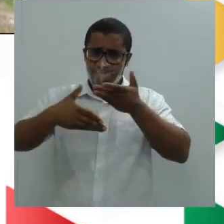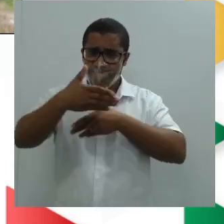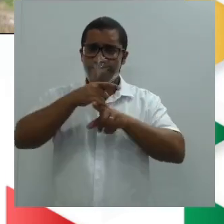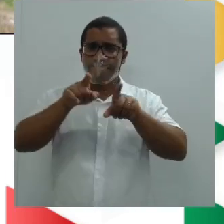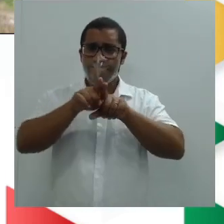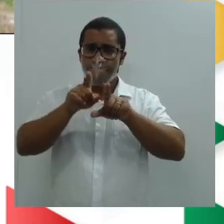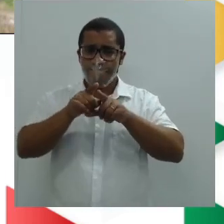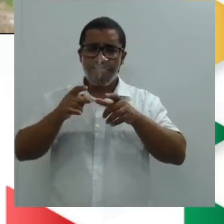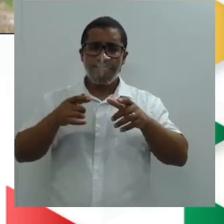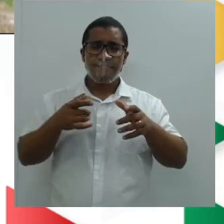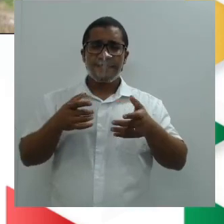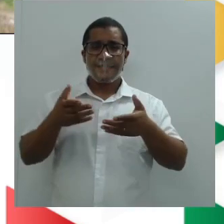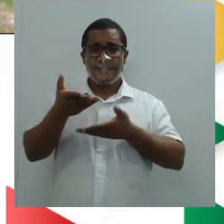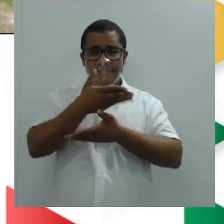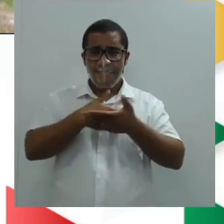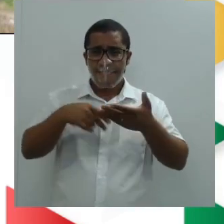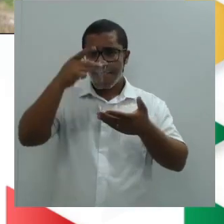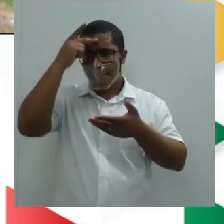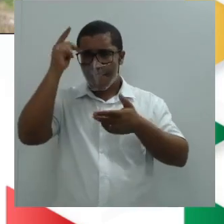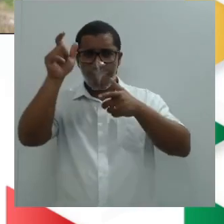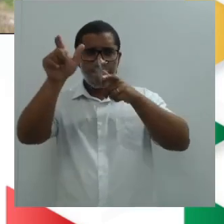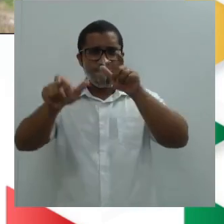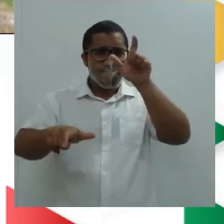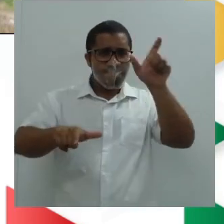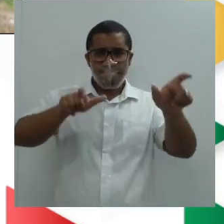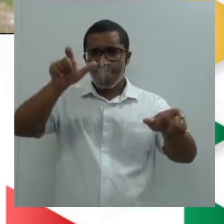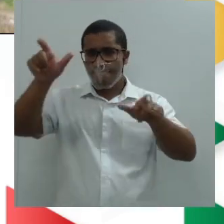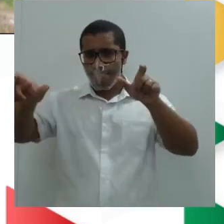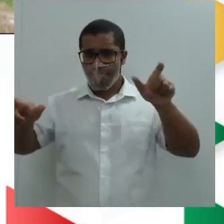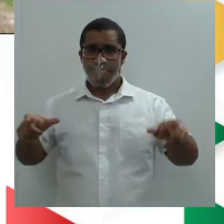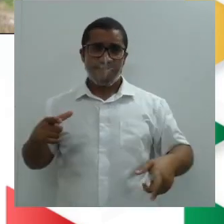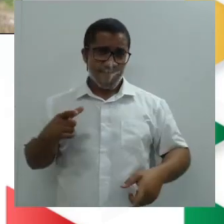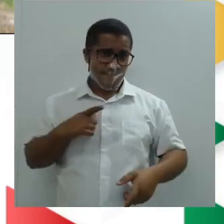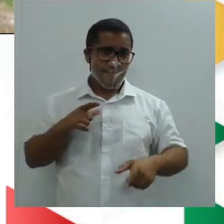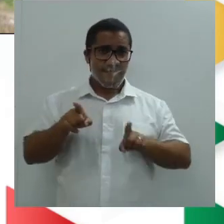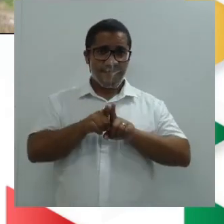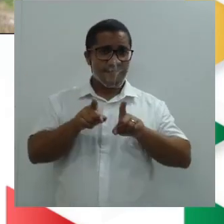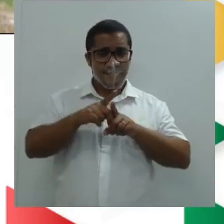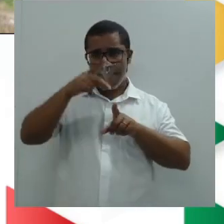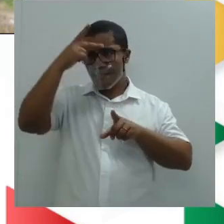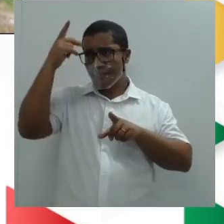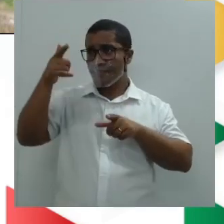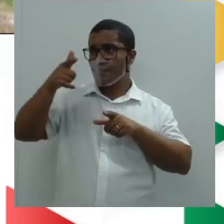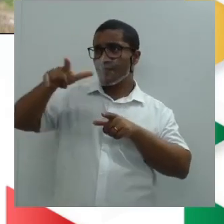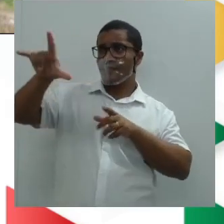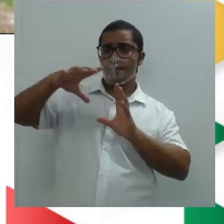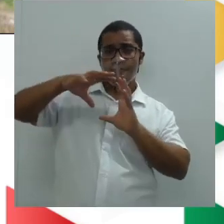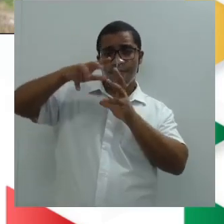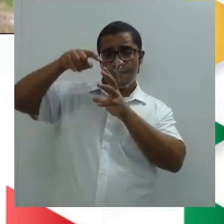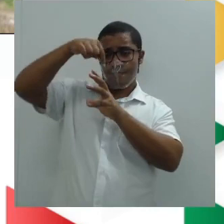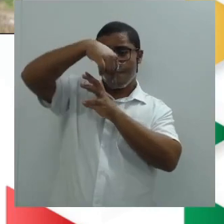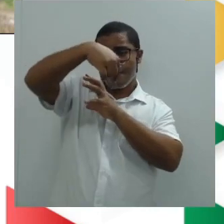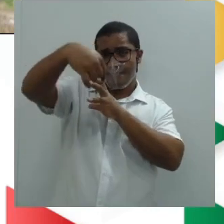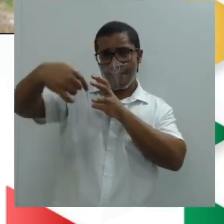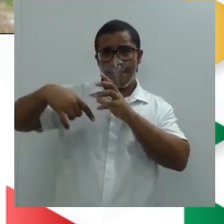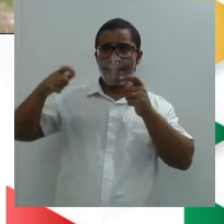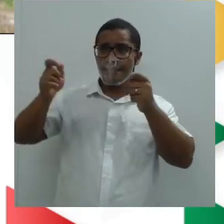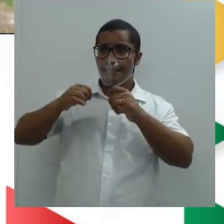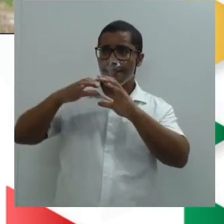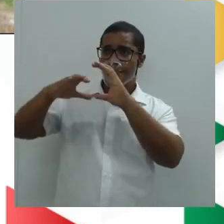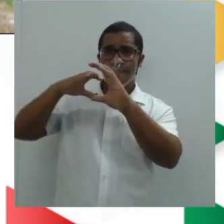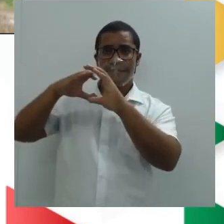com outras pessoas, né? Com outros indivíduos cidadãos do mundo.